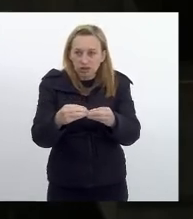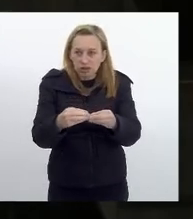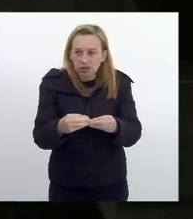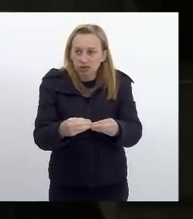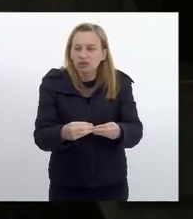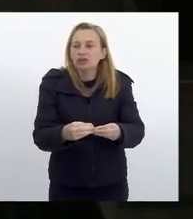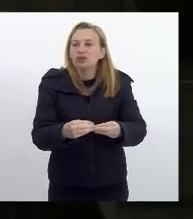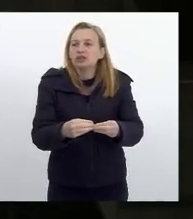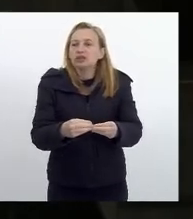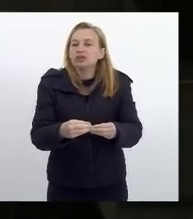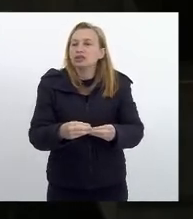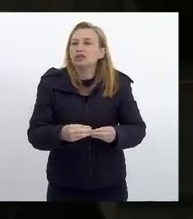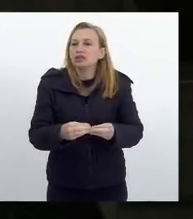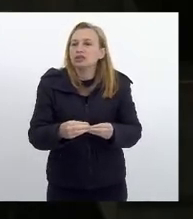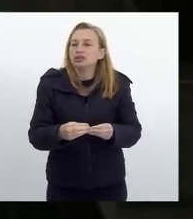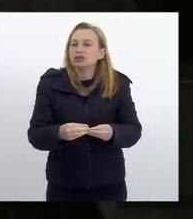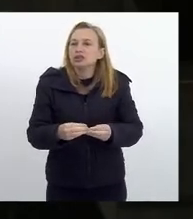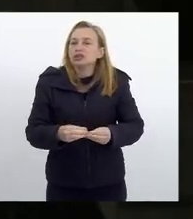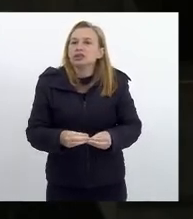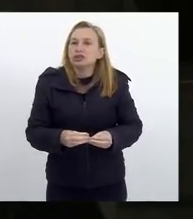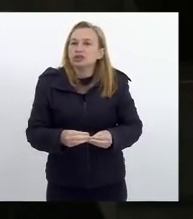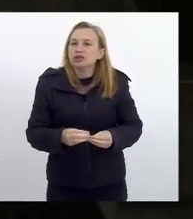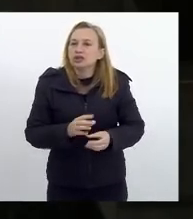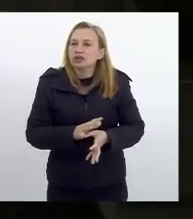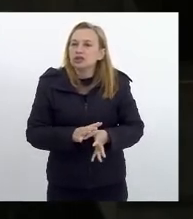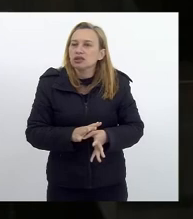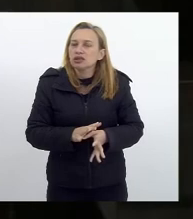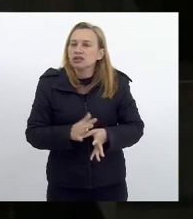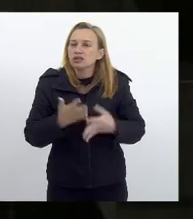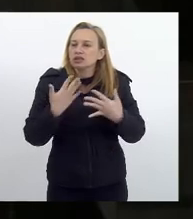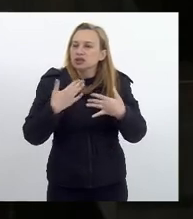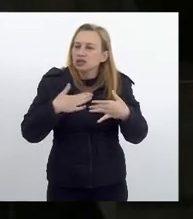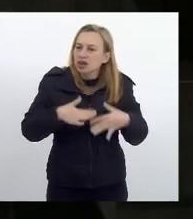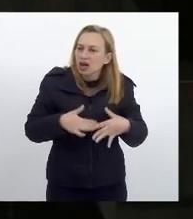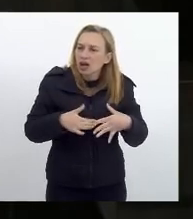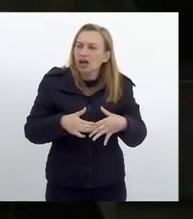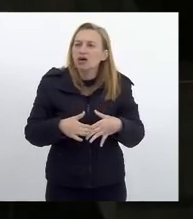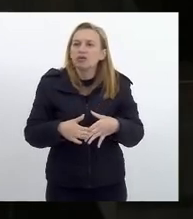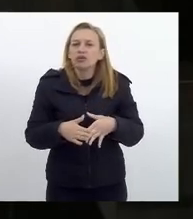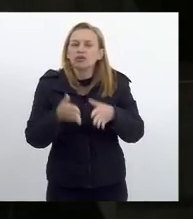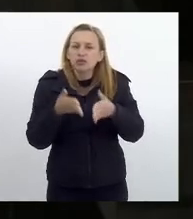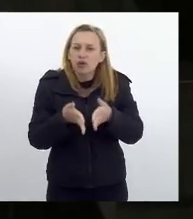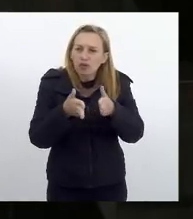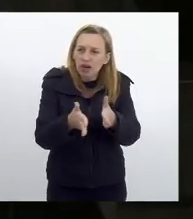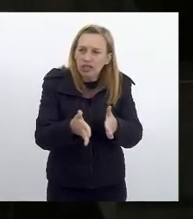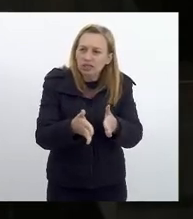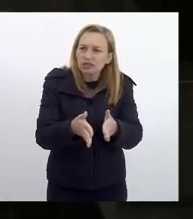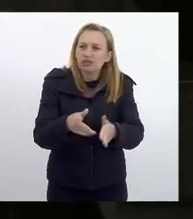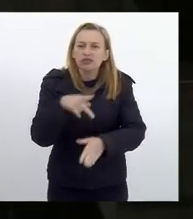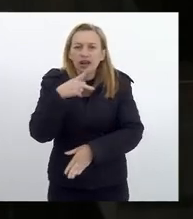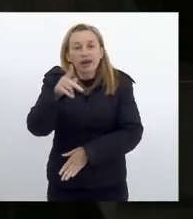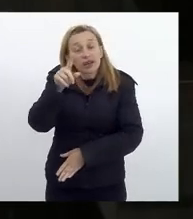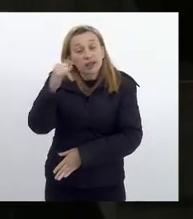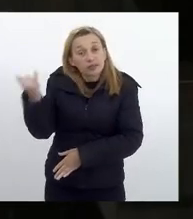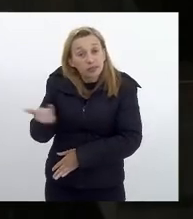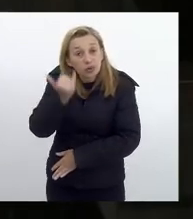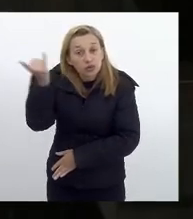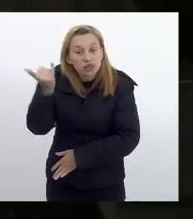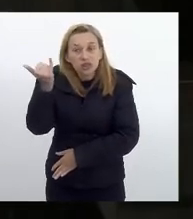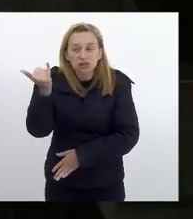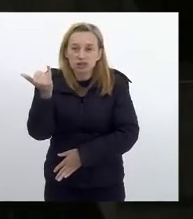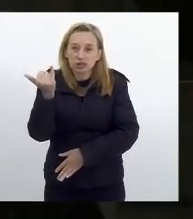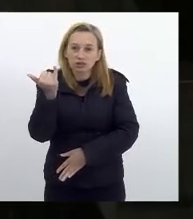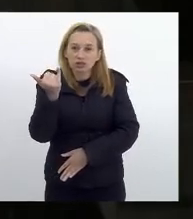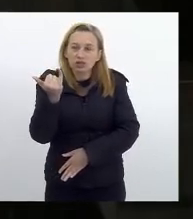todas elas, de maneira mais ou menos veemente, mais ou menos fundamentada, disseram que é importante esse gesto